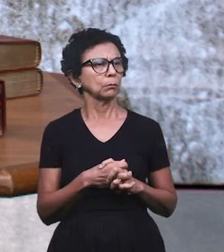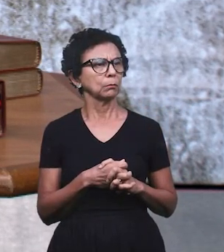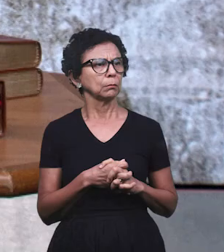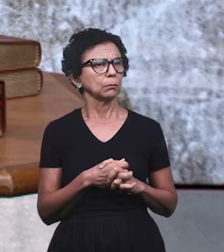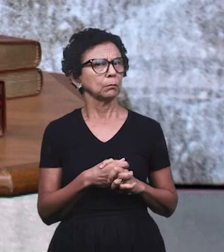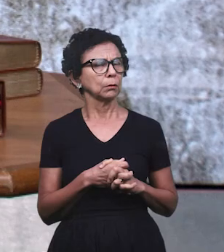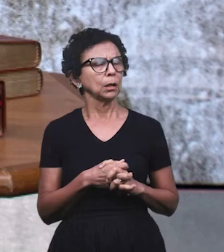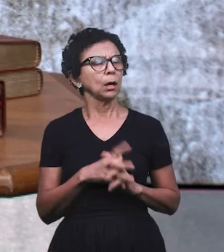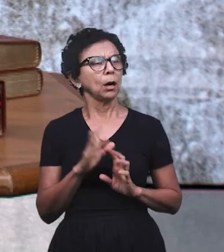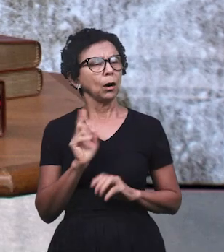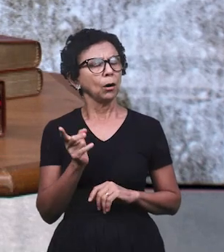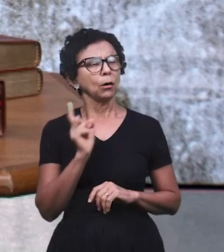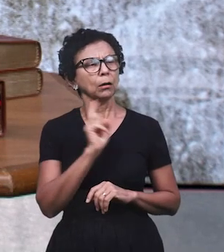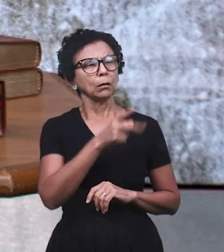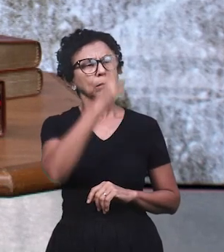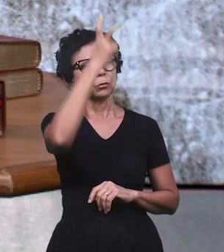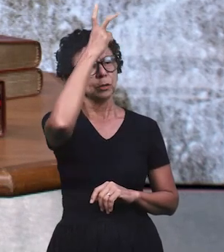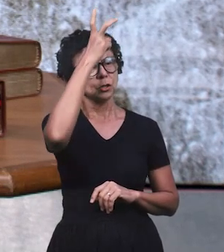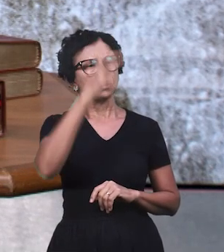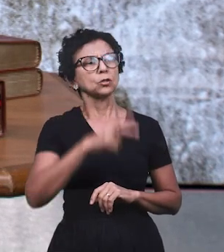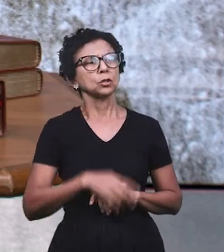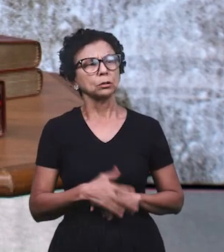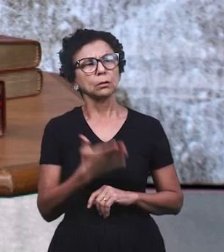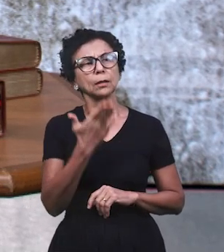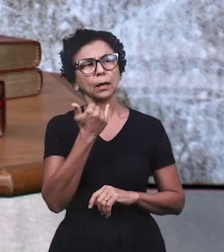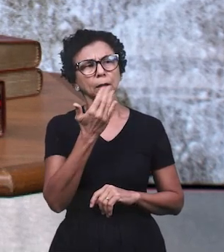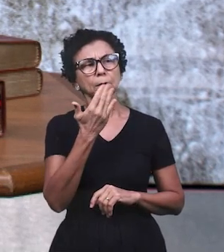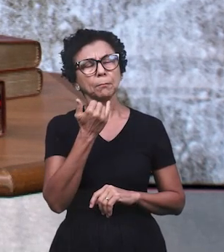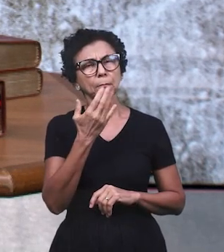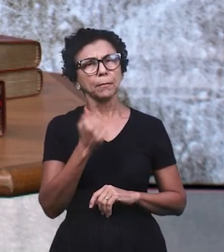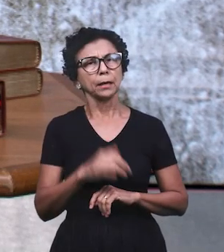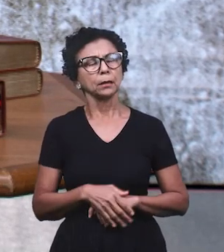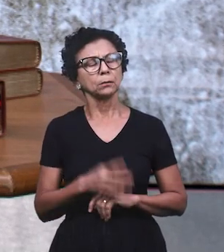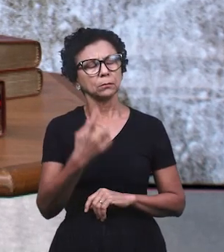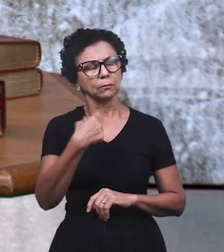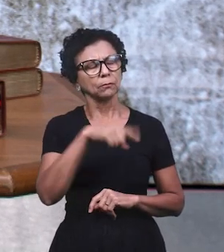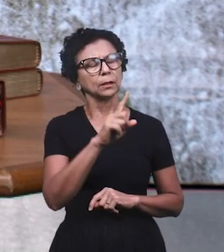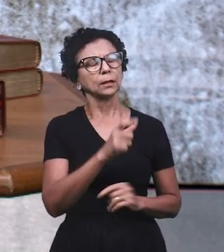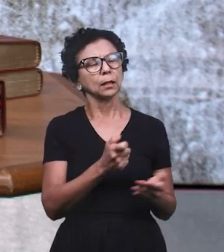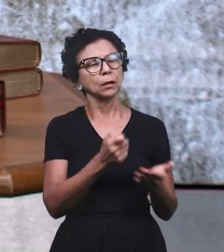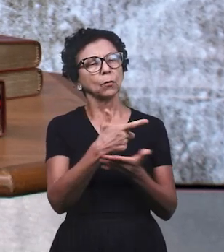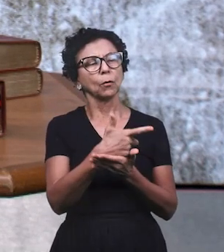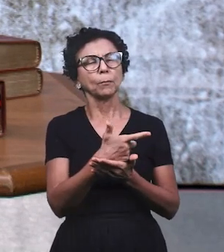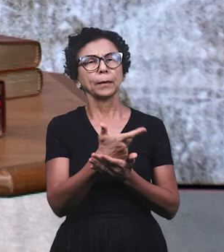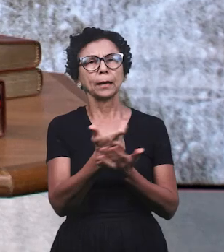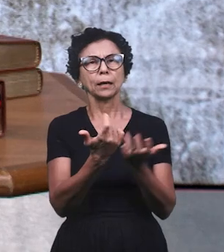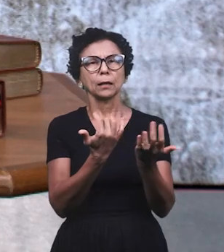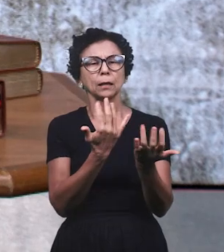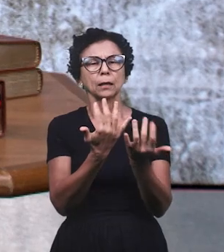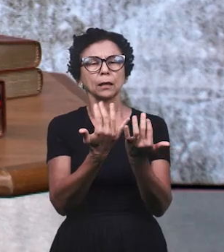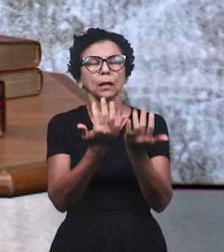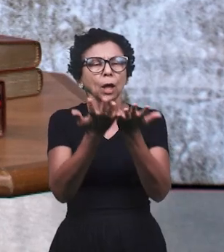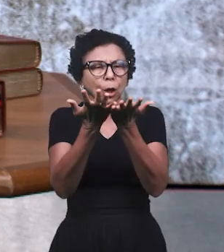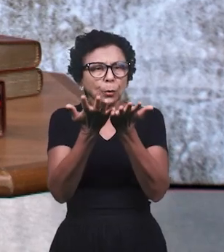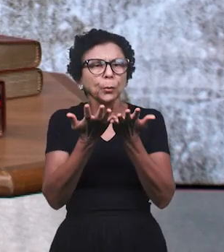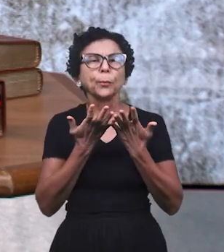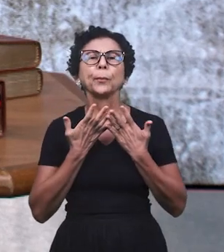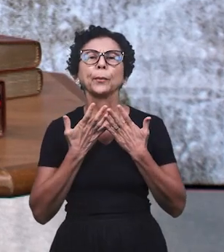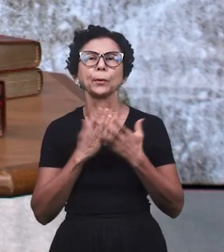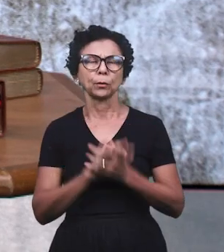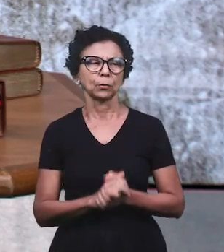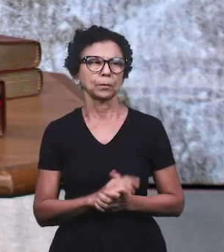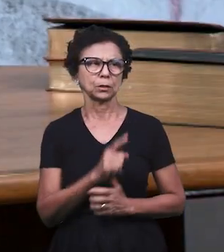há mantimento no Egito. Descei até lá e comprai-nos trigo, para que vivamos e não